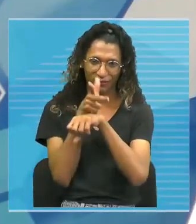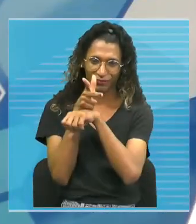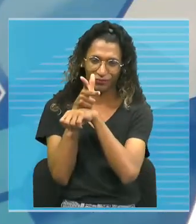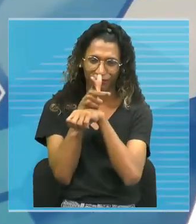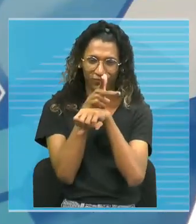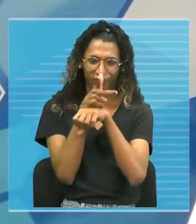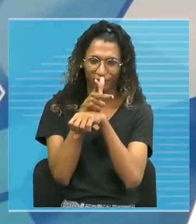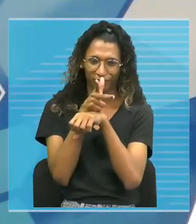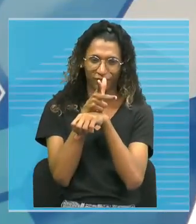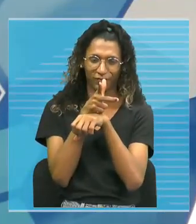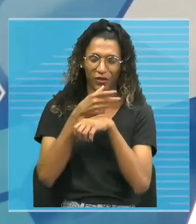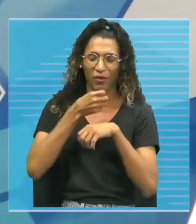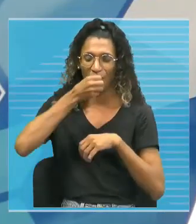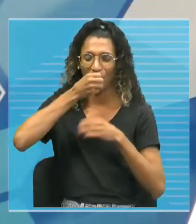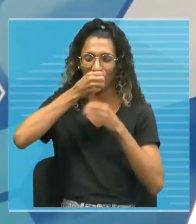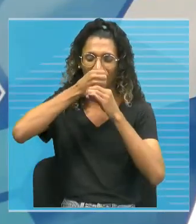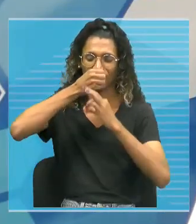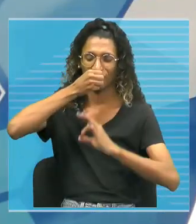microfone sem fio.